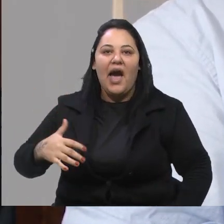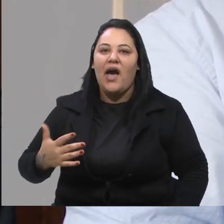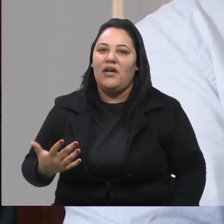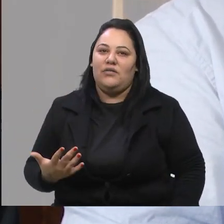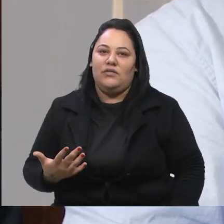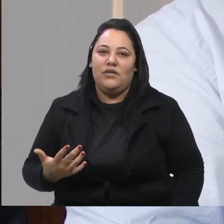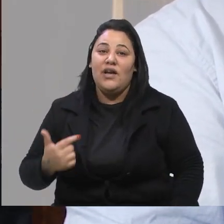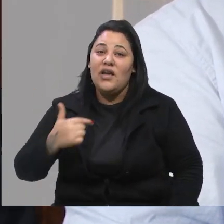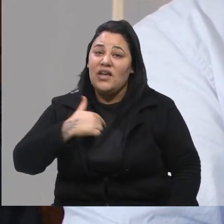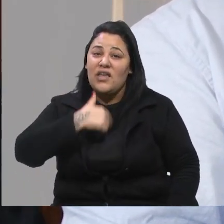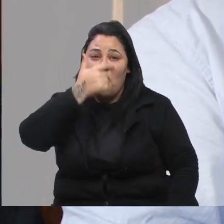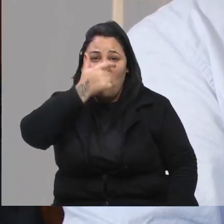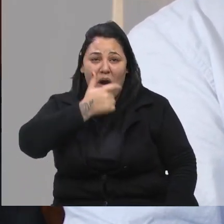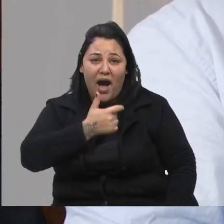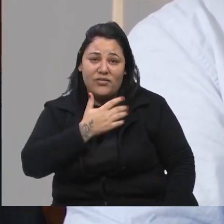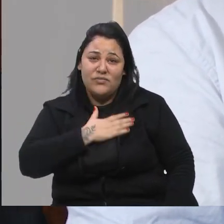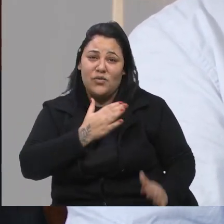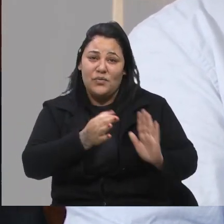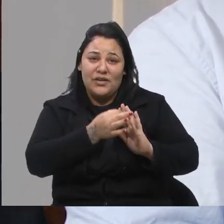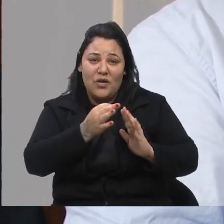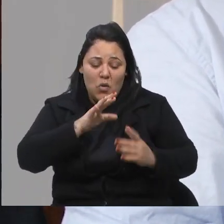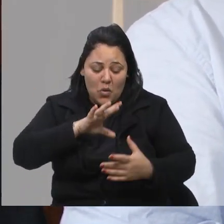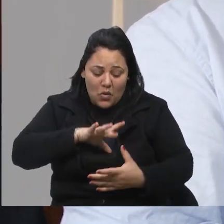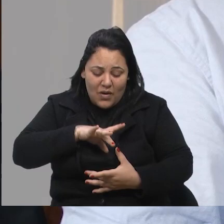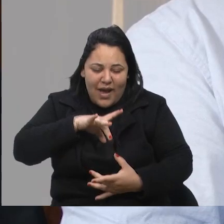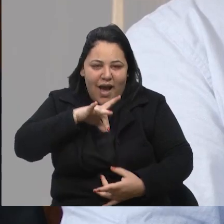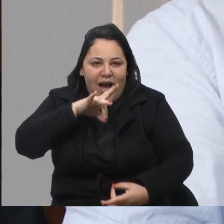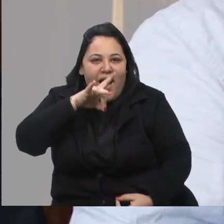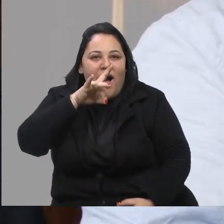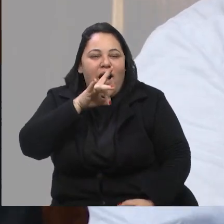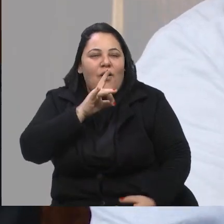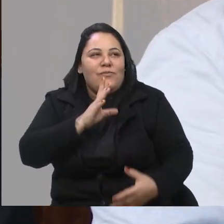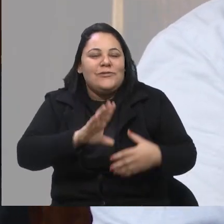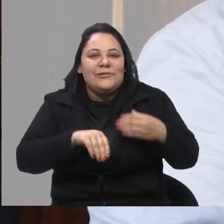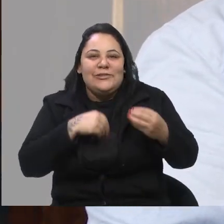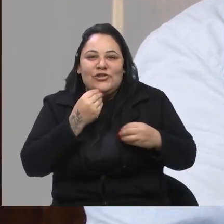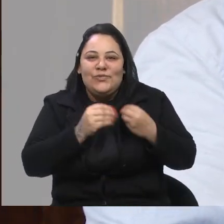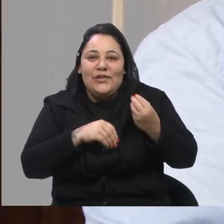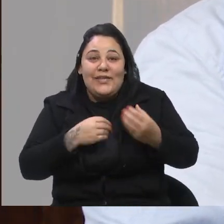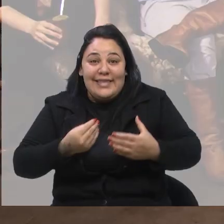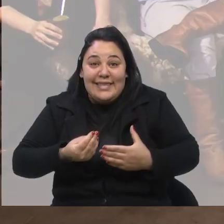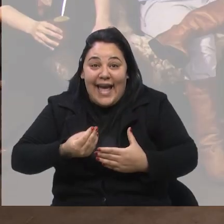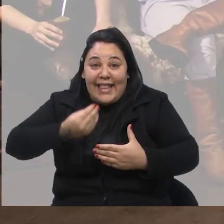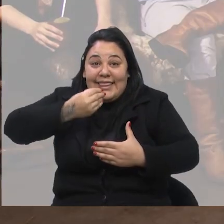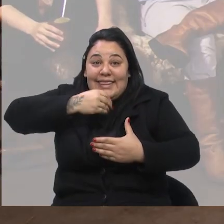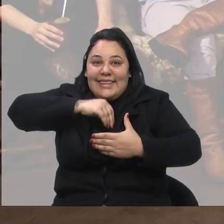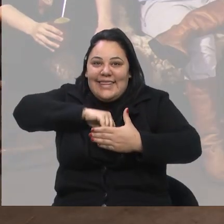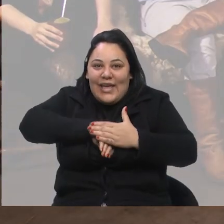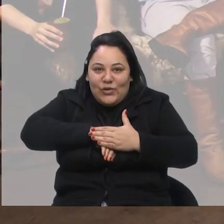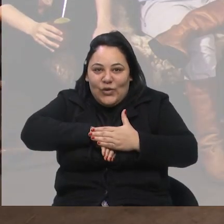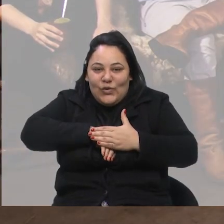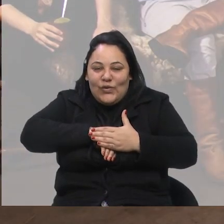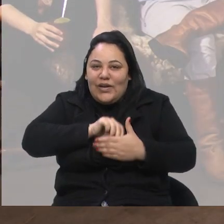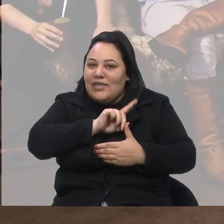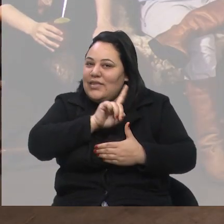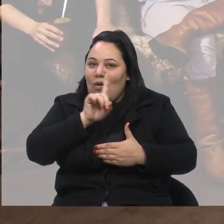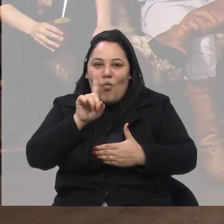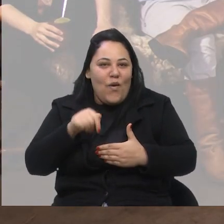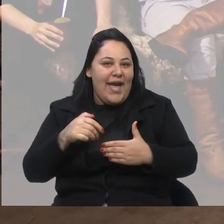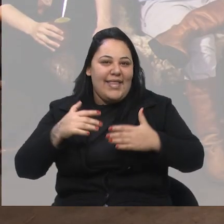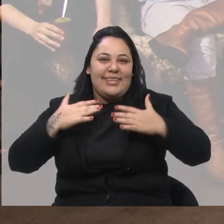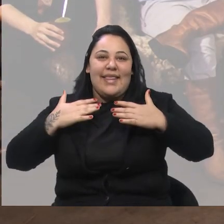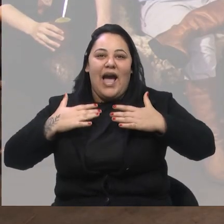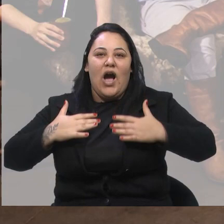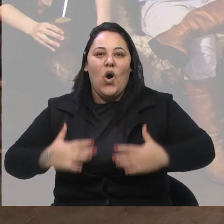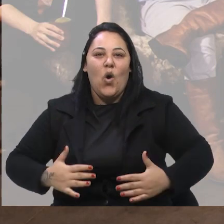o sentimento, a alma, o coração, ela está dentro dele, ela não está na vestimenta.